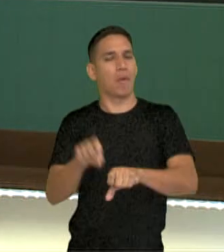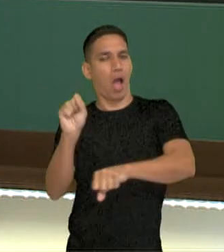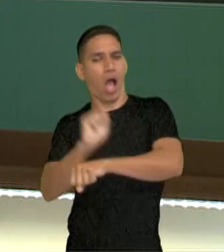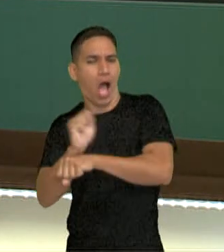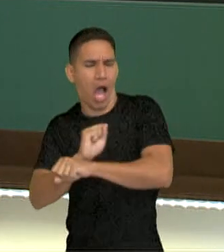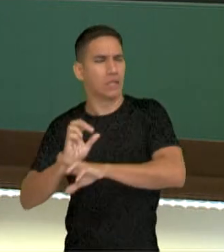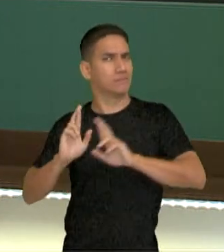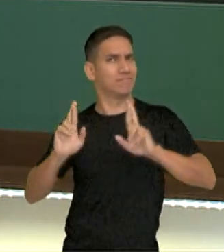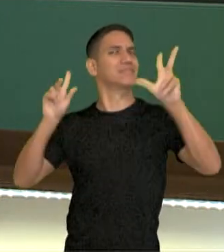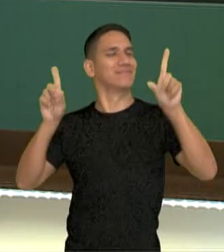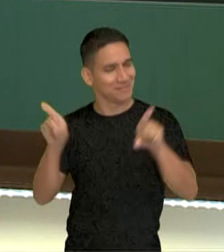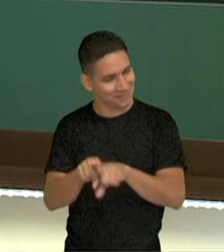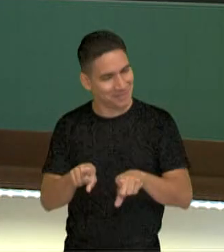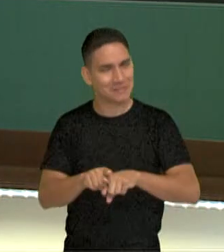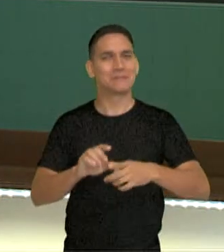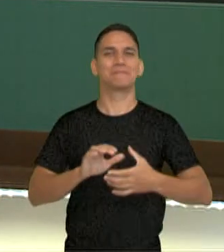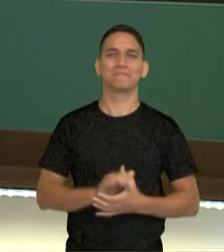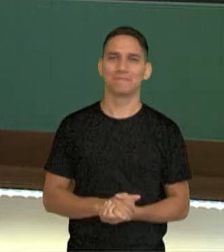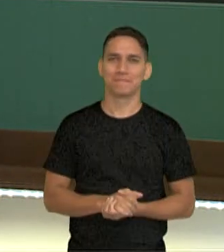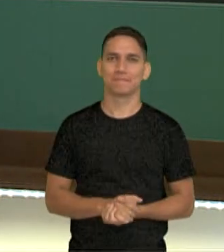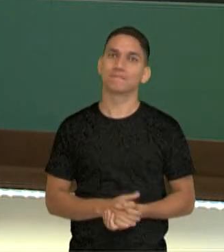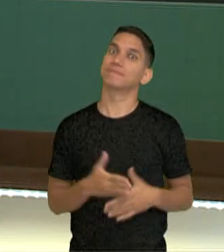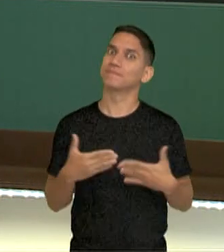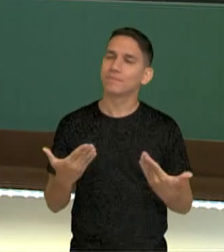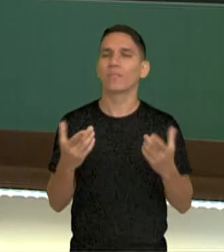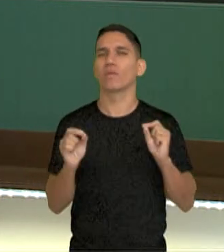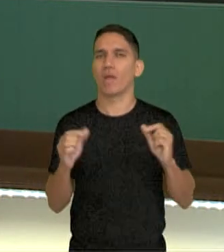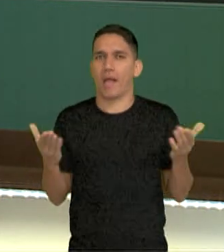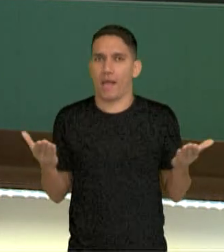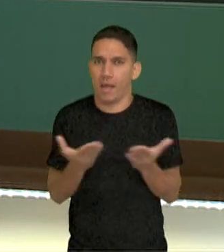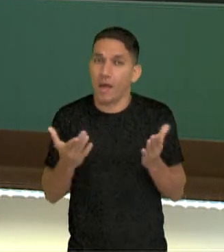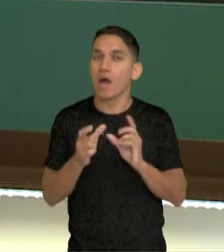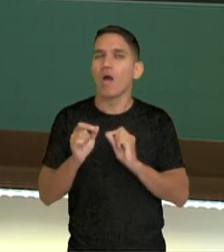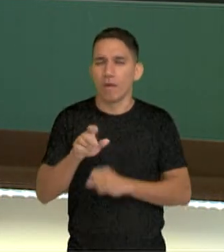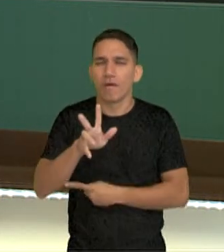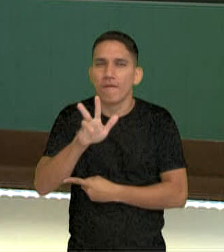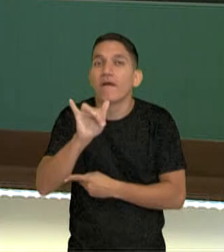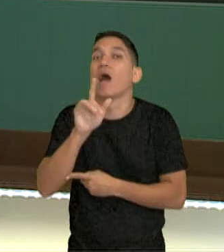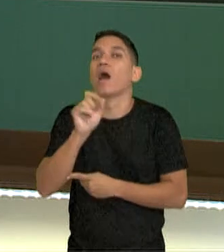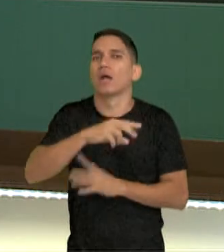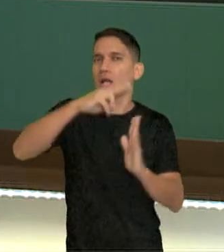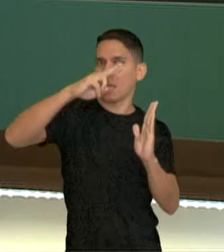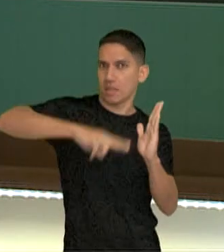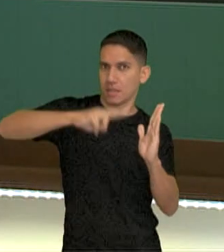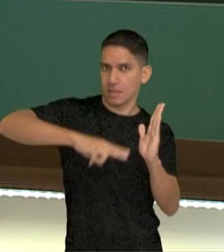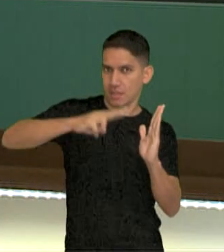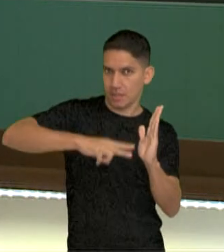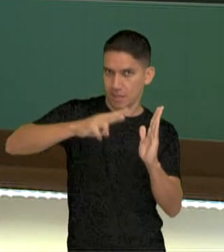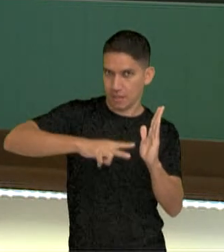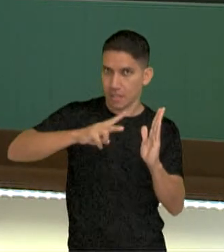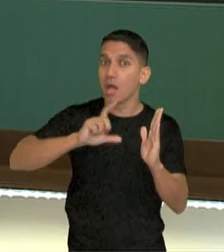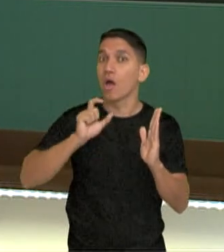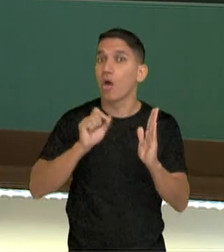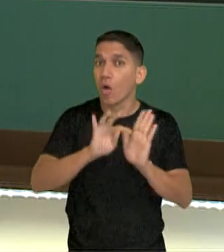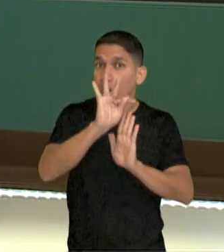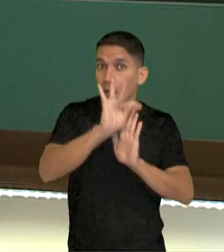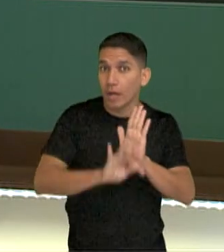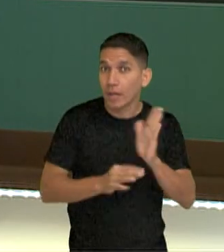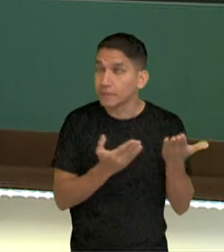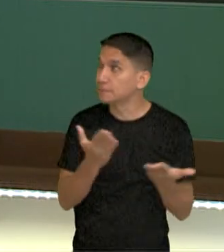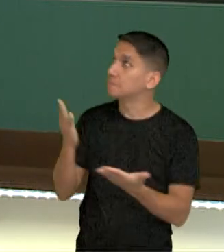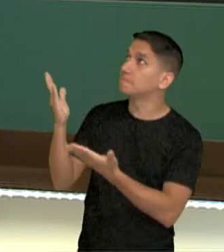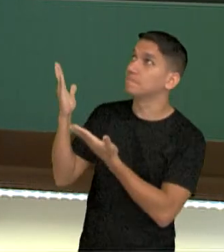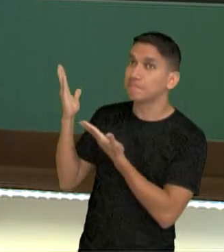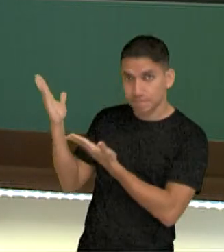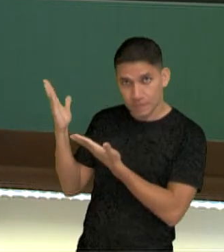todo diferente, né? Bom, agora nós vamos fazer a leitura sobre